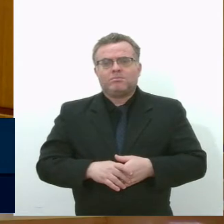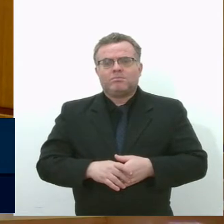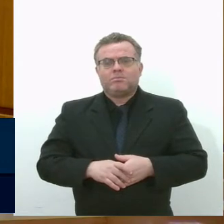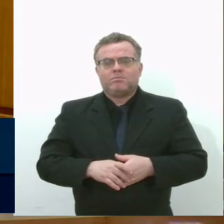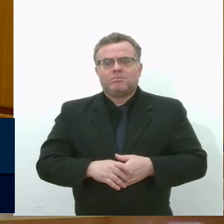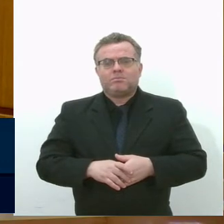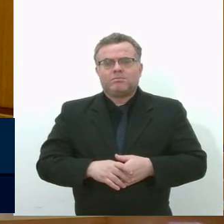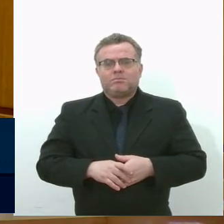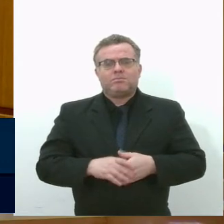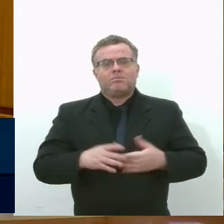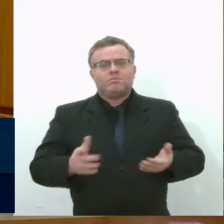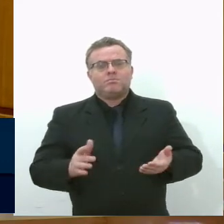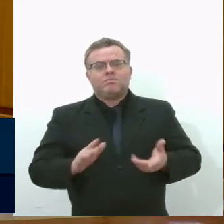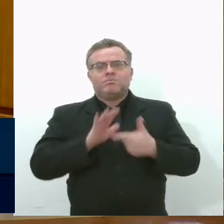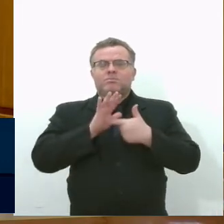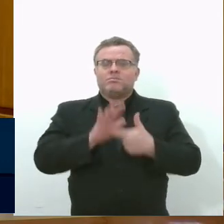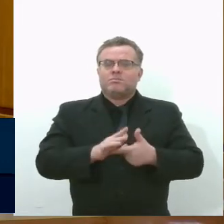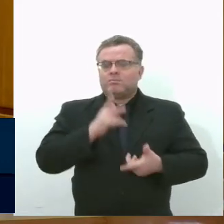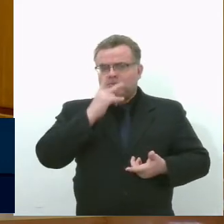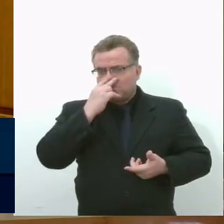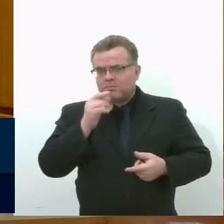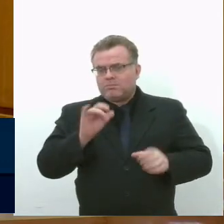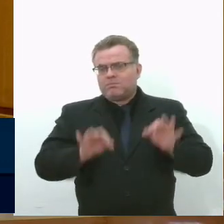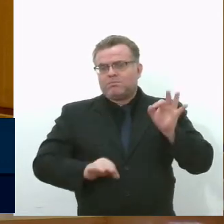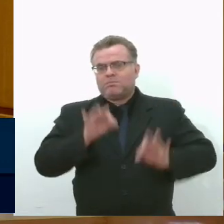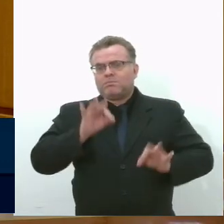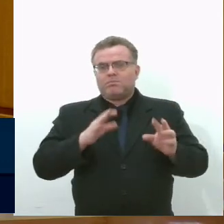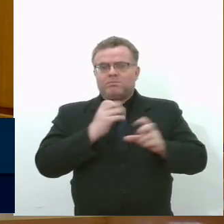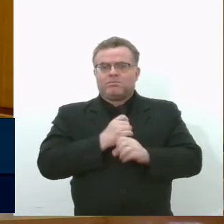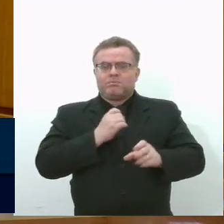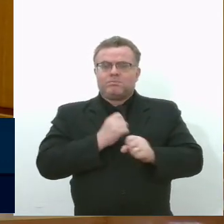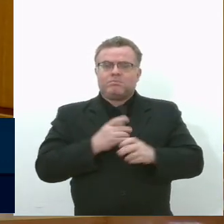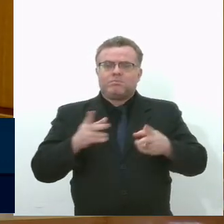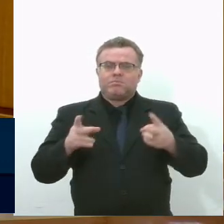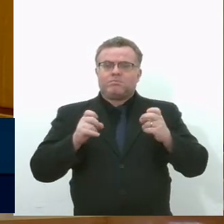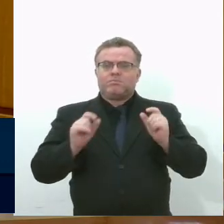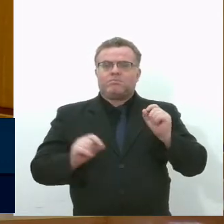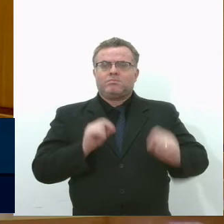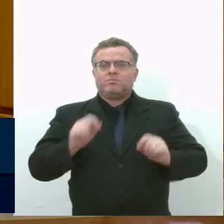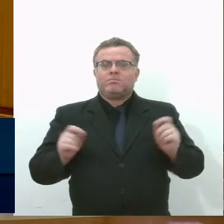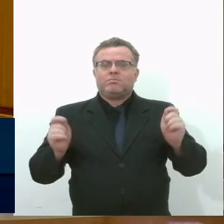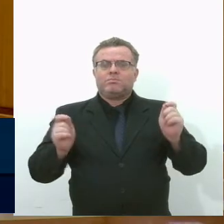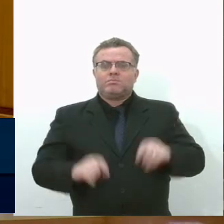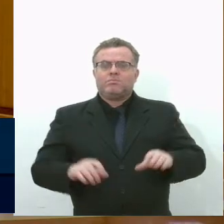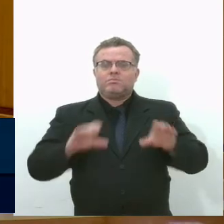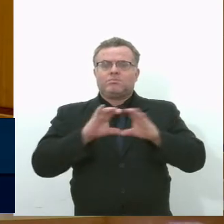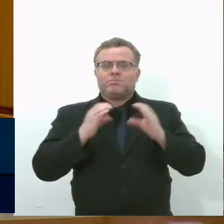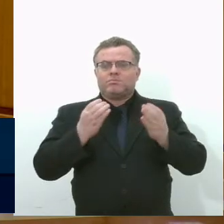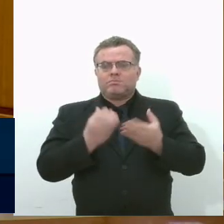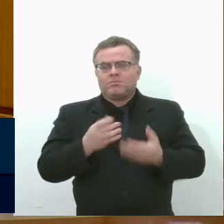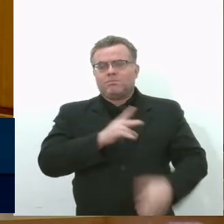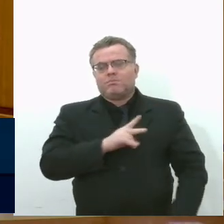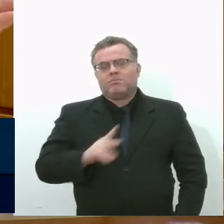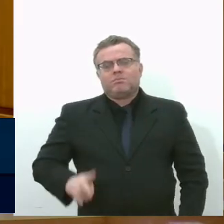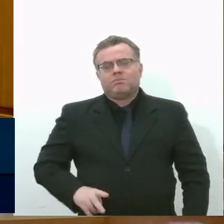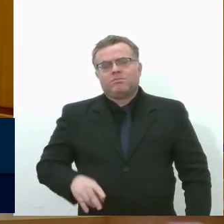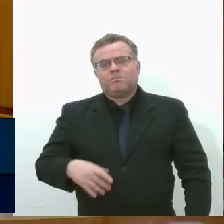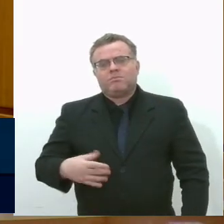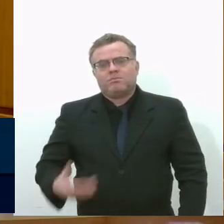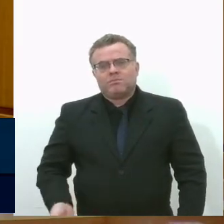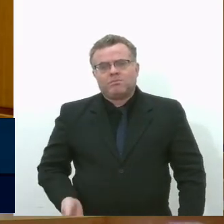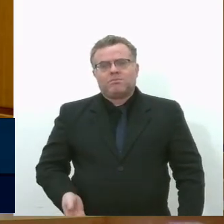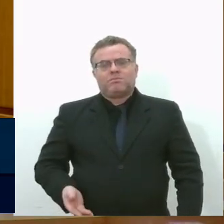Parece que o Tribunal de Contas só olha para prefeituras, câmaras de vereadores e fundos